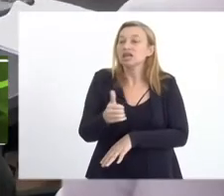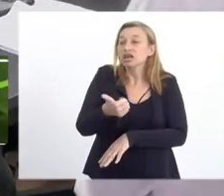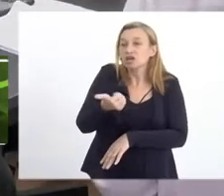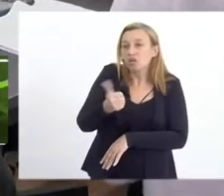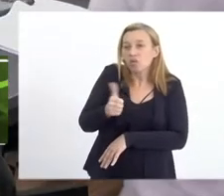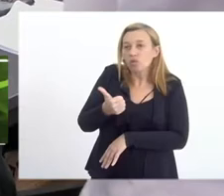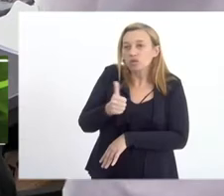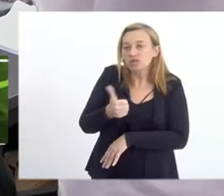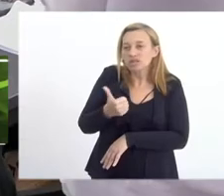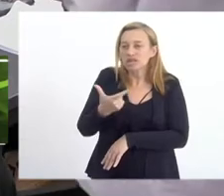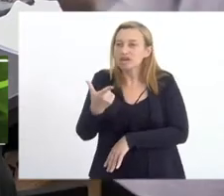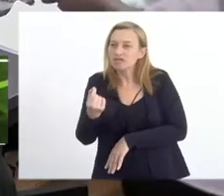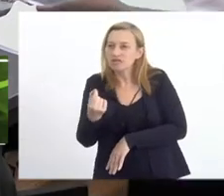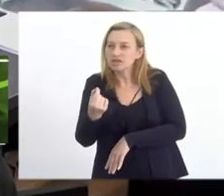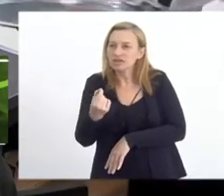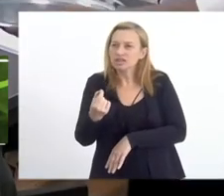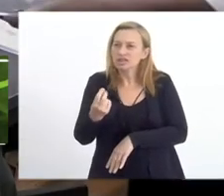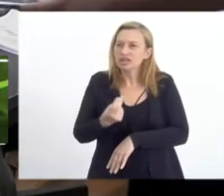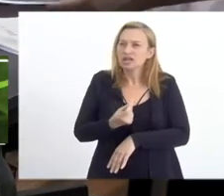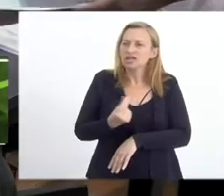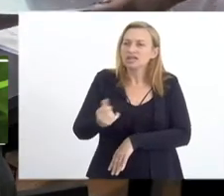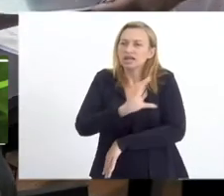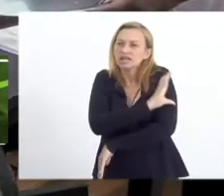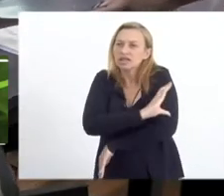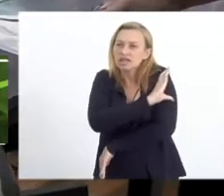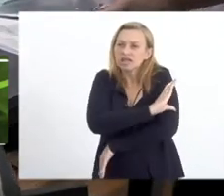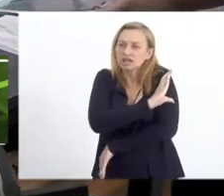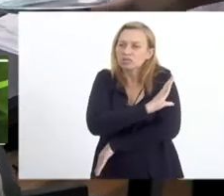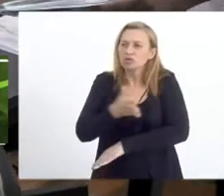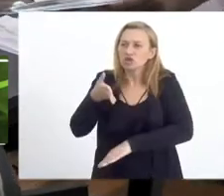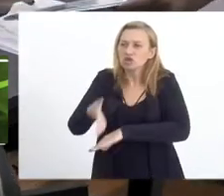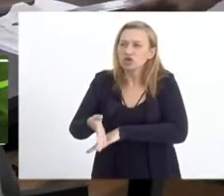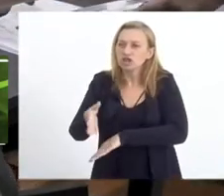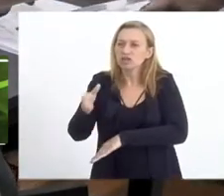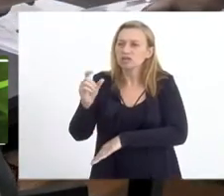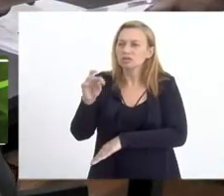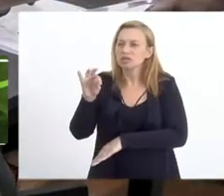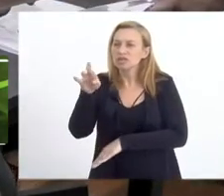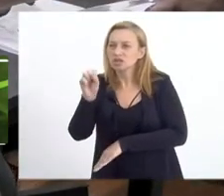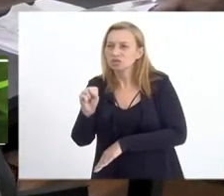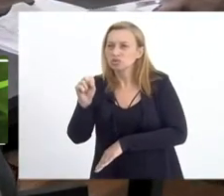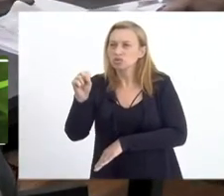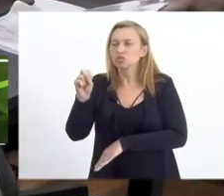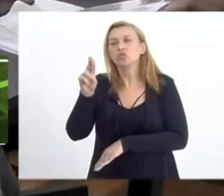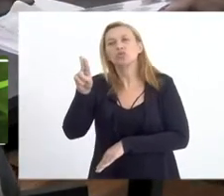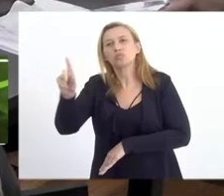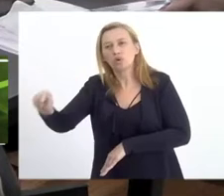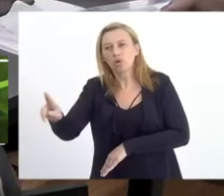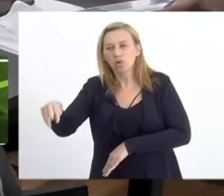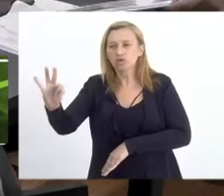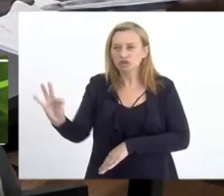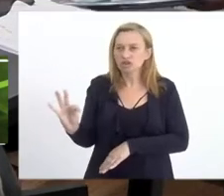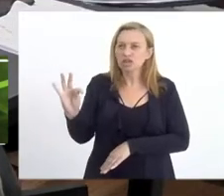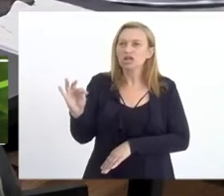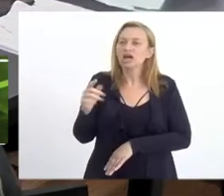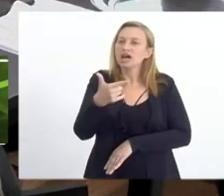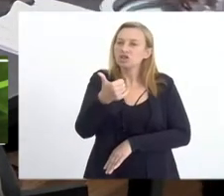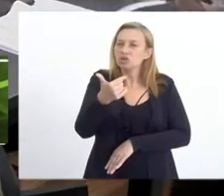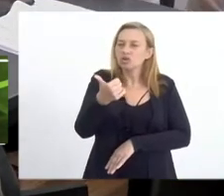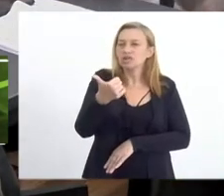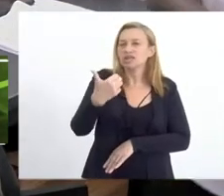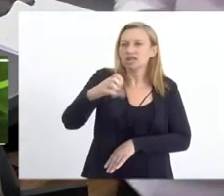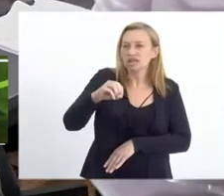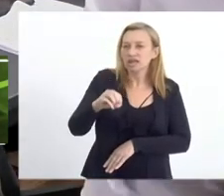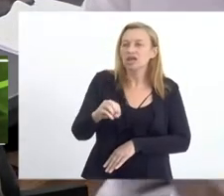Campos e pousa no Santos Dumont às 12h10. E o voo da tarde, ele sai